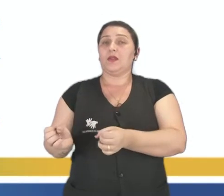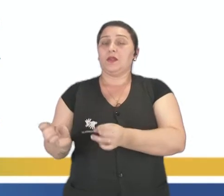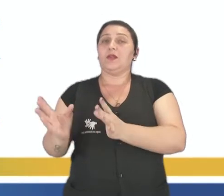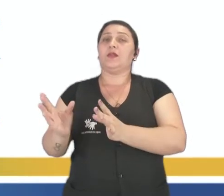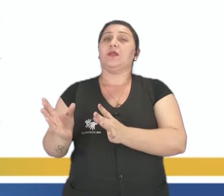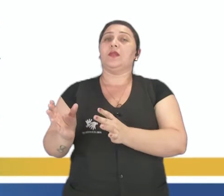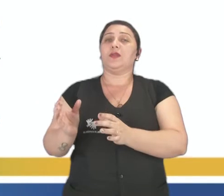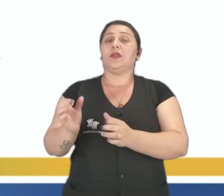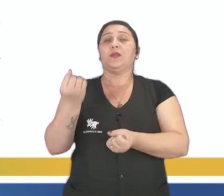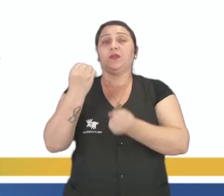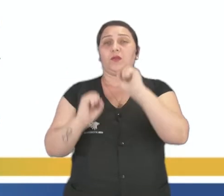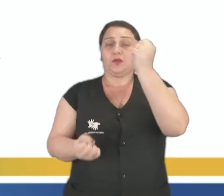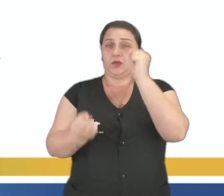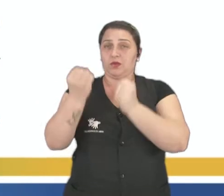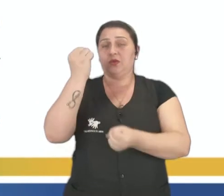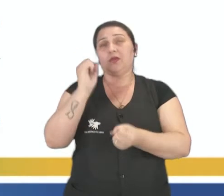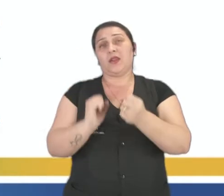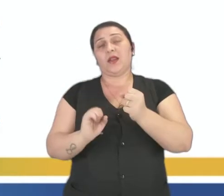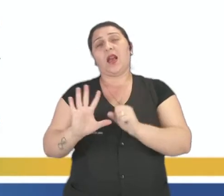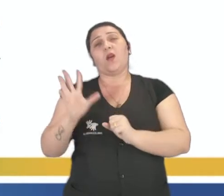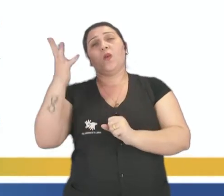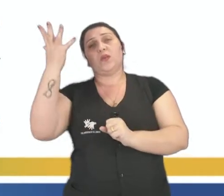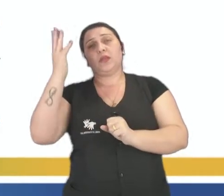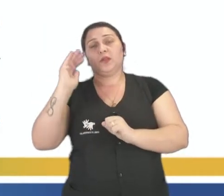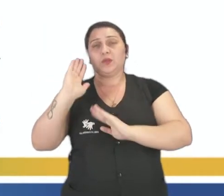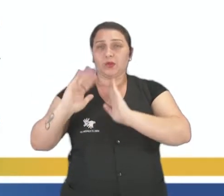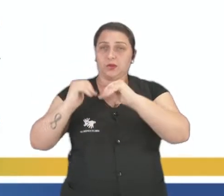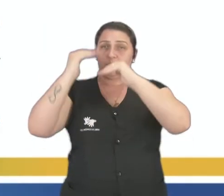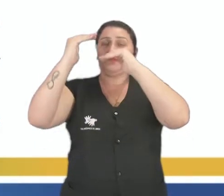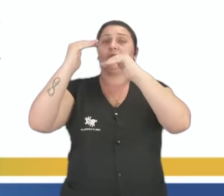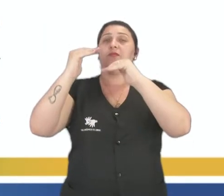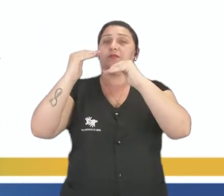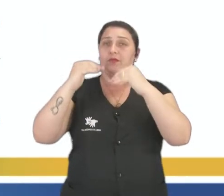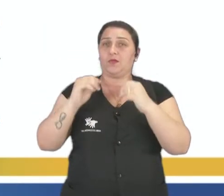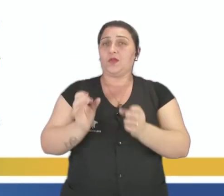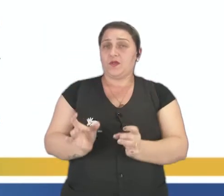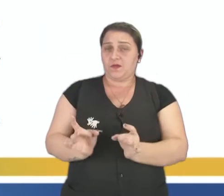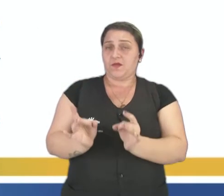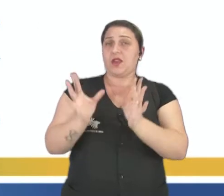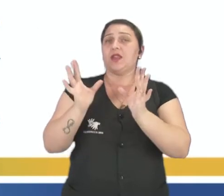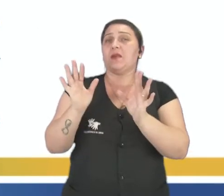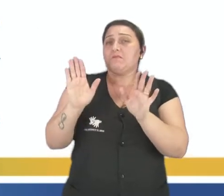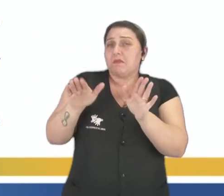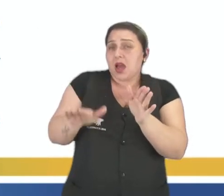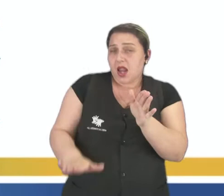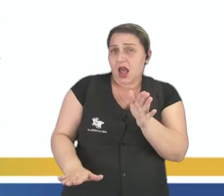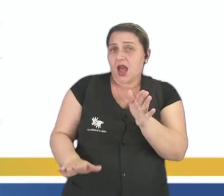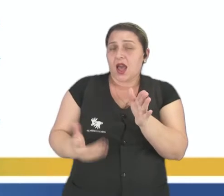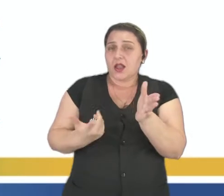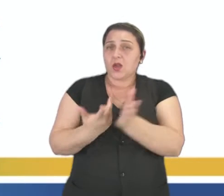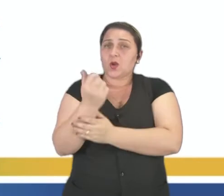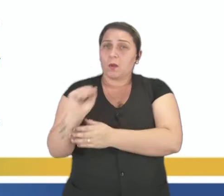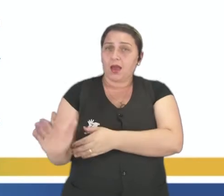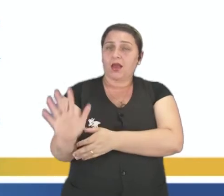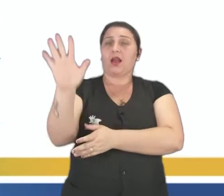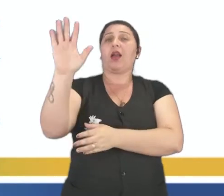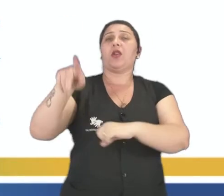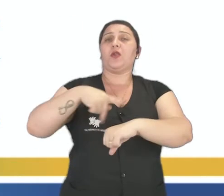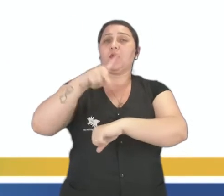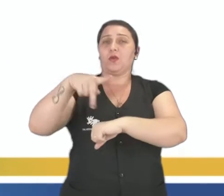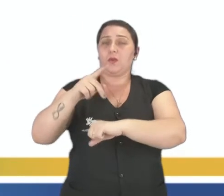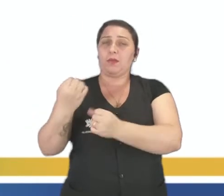produtos industrializados. Isso cria um desnível enorme de você vender suas coisas baratas e comprar caro do país